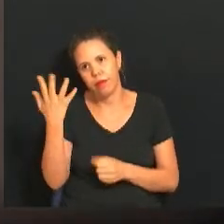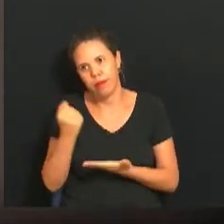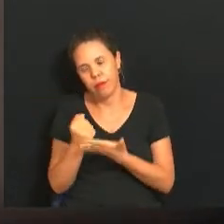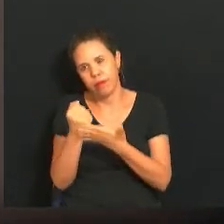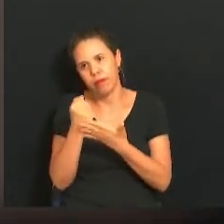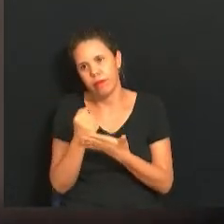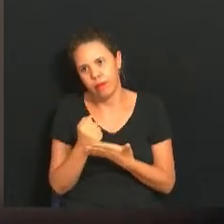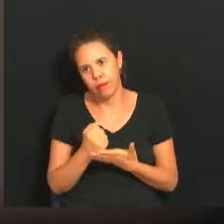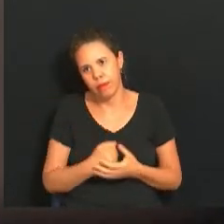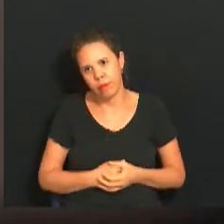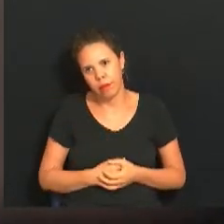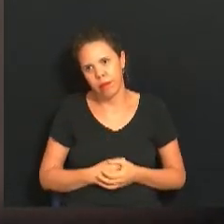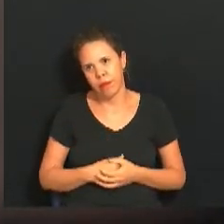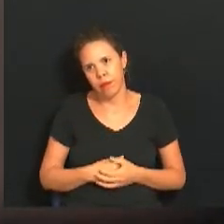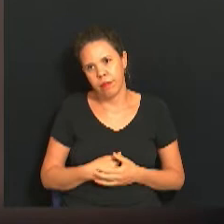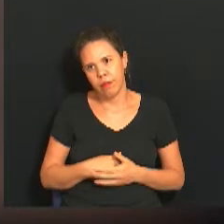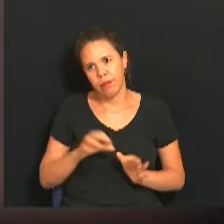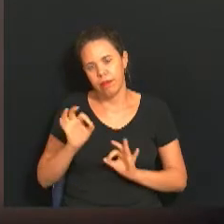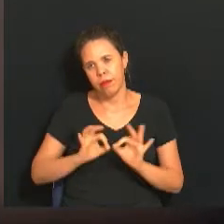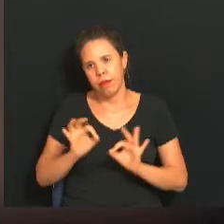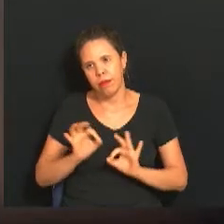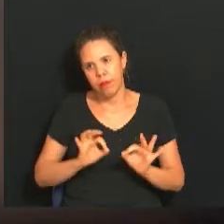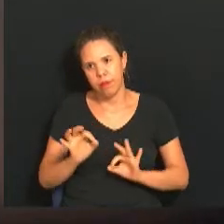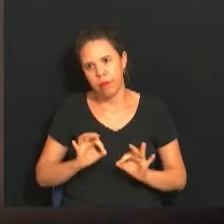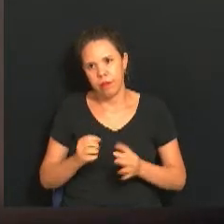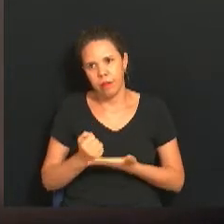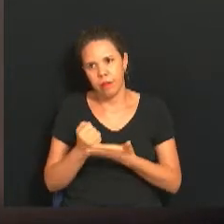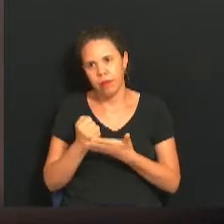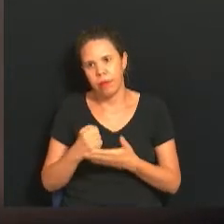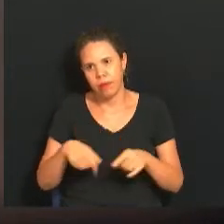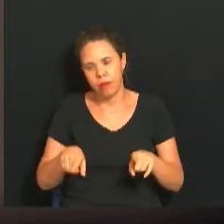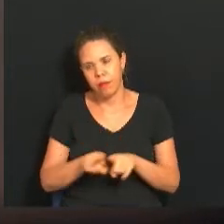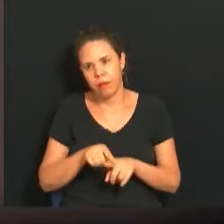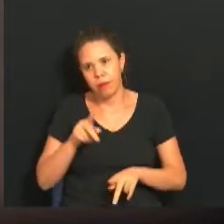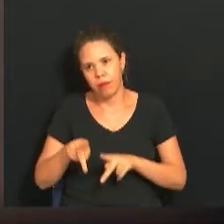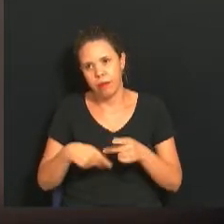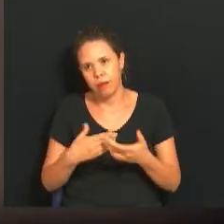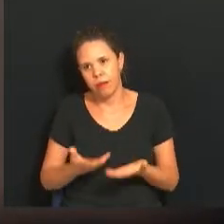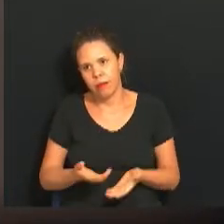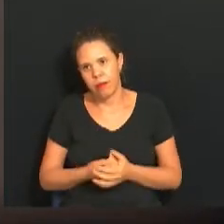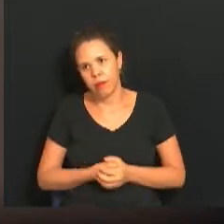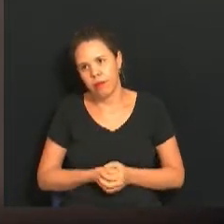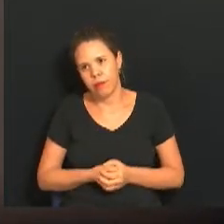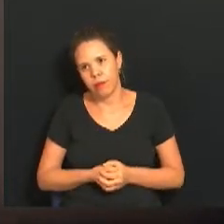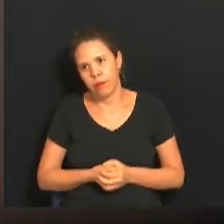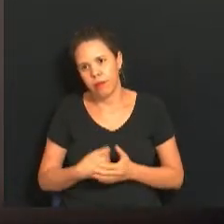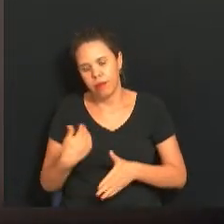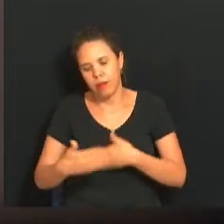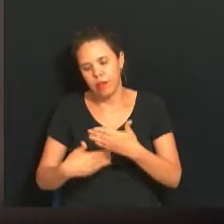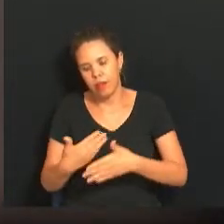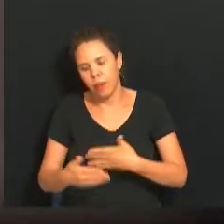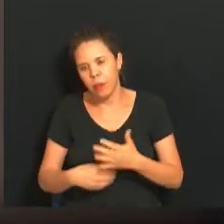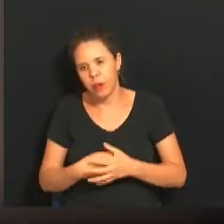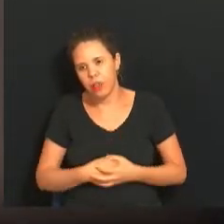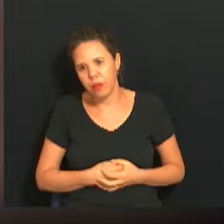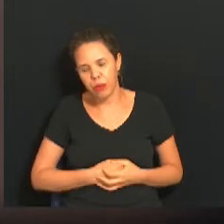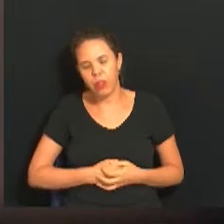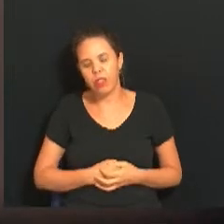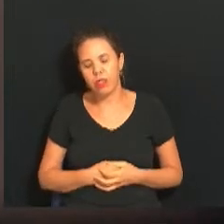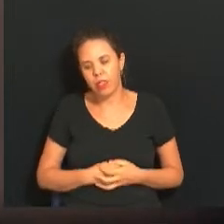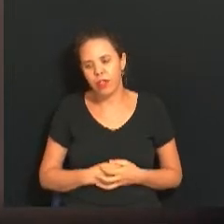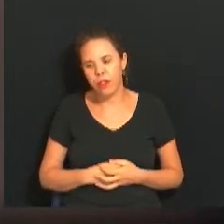ajudar nessas formulações e ajudar também a população nesse processo de